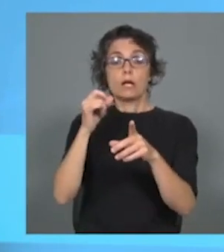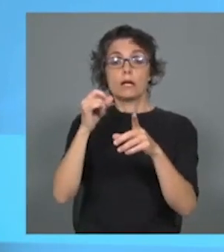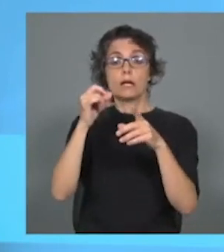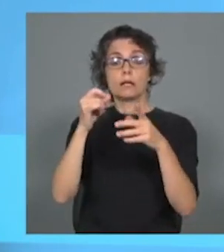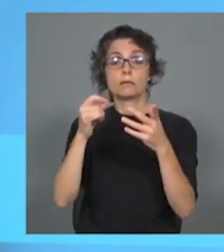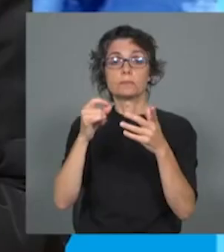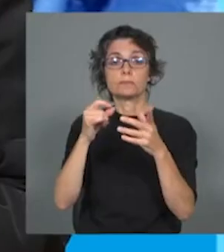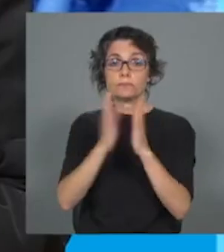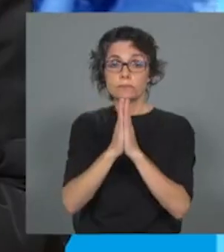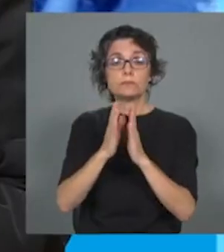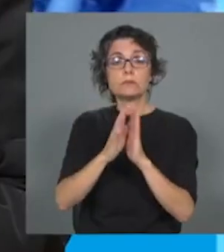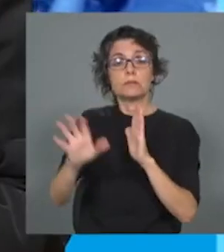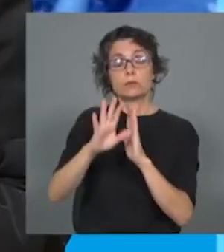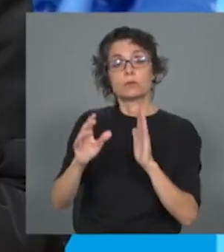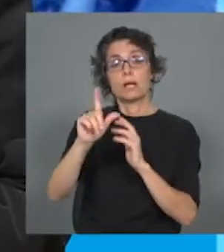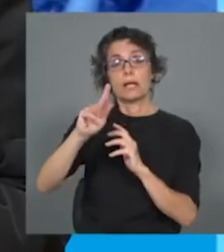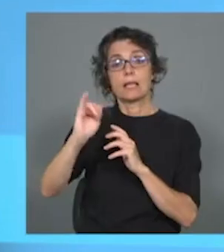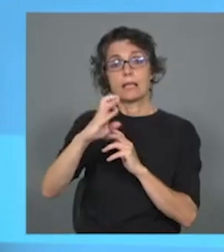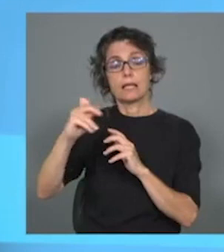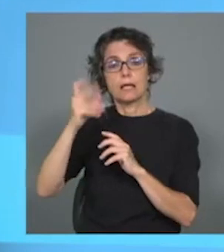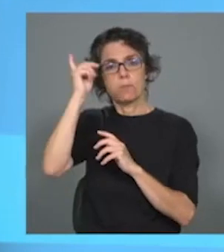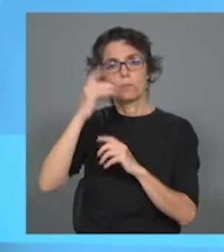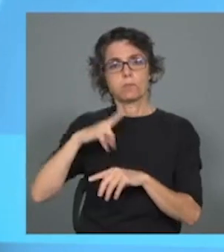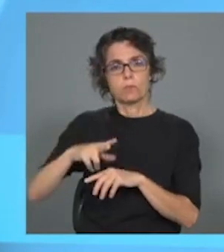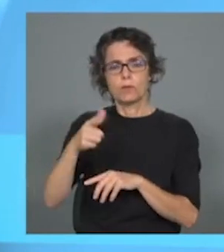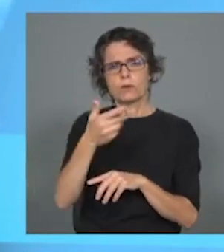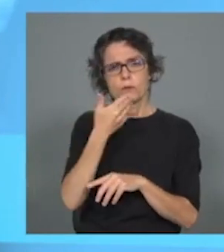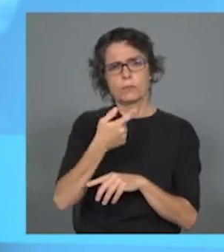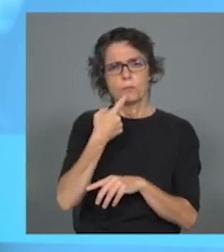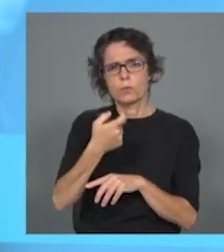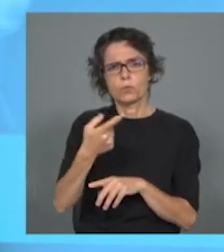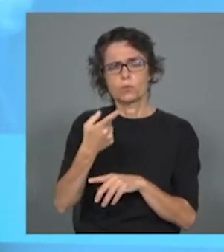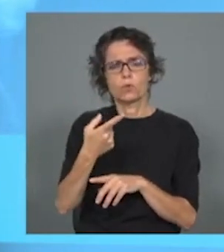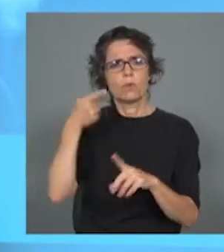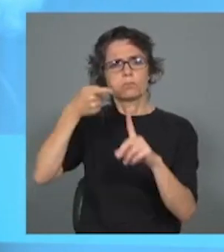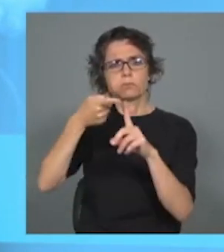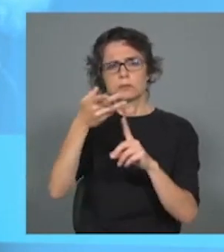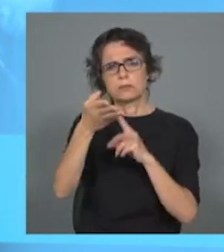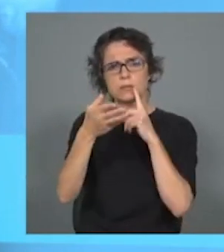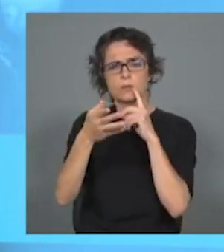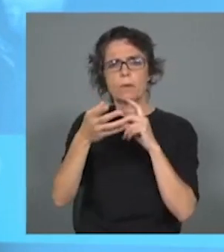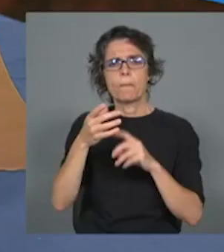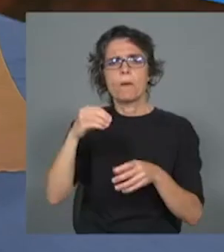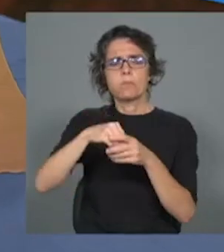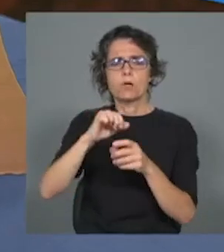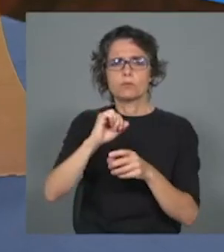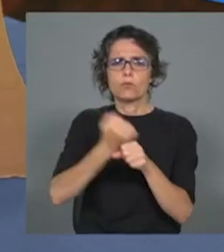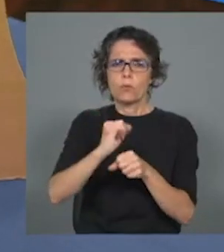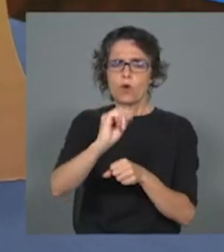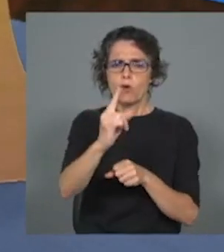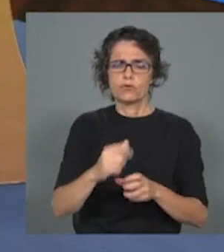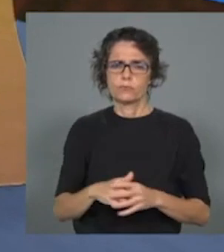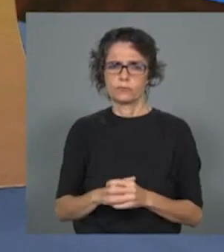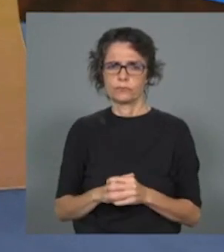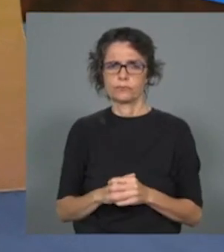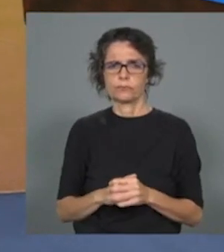Portugueses. Perguntava-lhe qual é o objetivo desta capelania na Liga dos Bombeiros Portugueses. Esta capelania